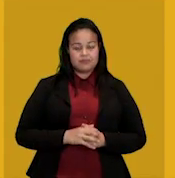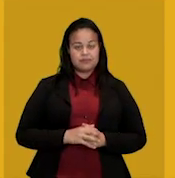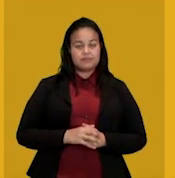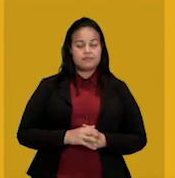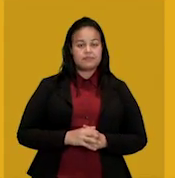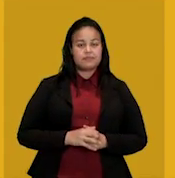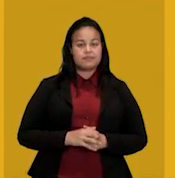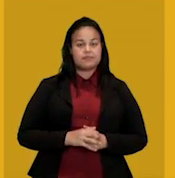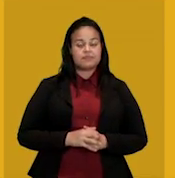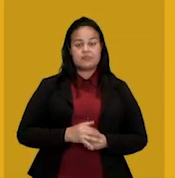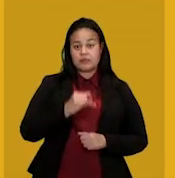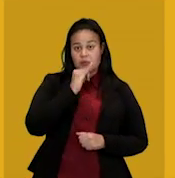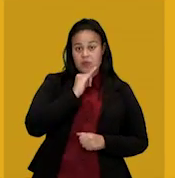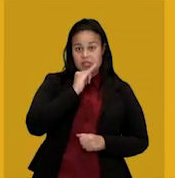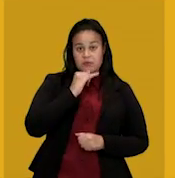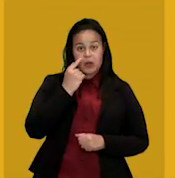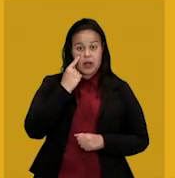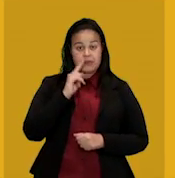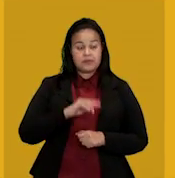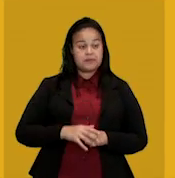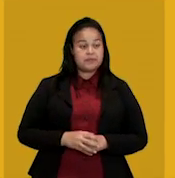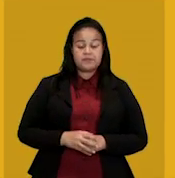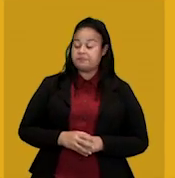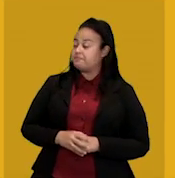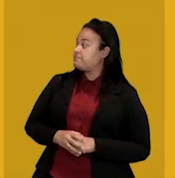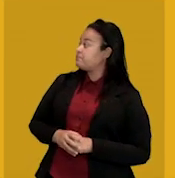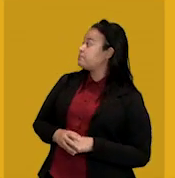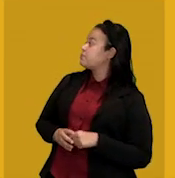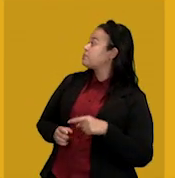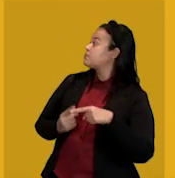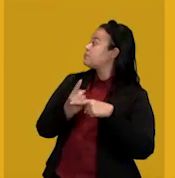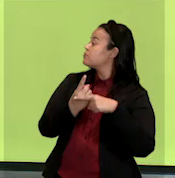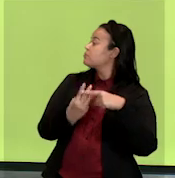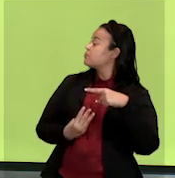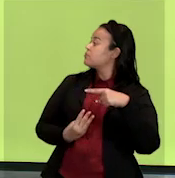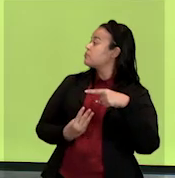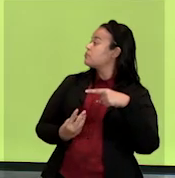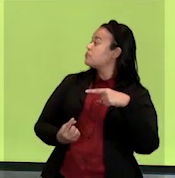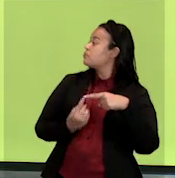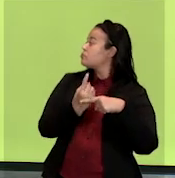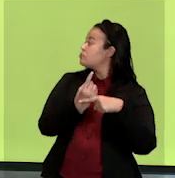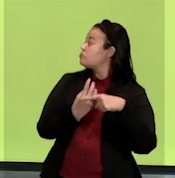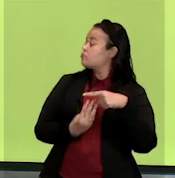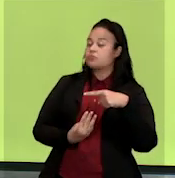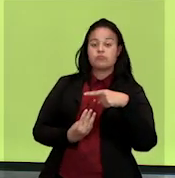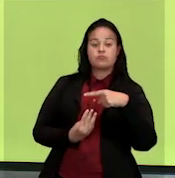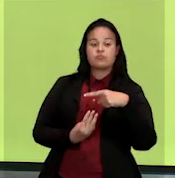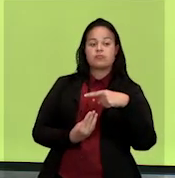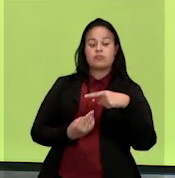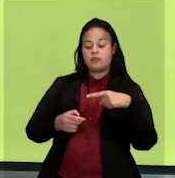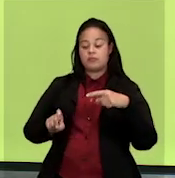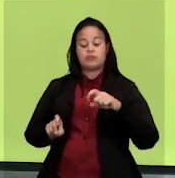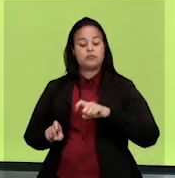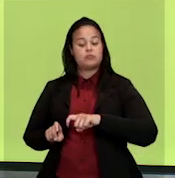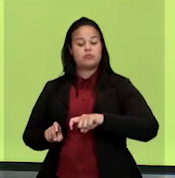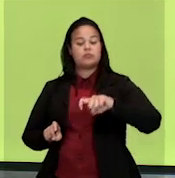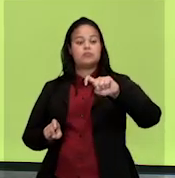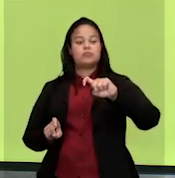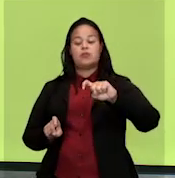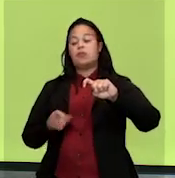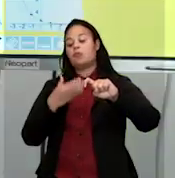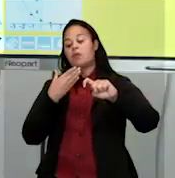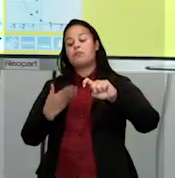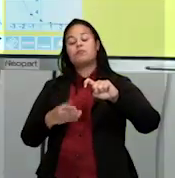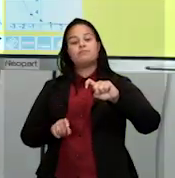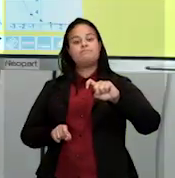exemplificar. 1/3 elevado a 1 é igual a 1/3. Então, é este ponto aqui e este ponto aqui.